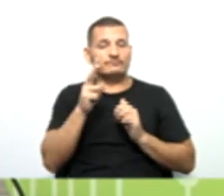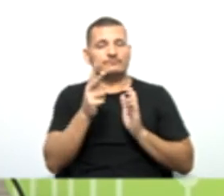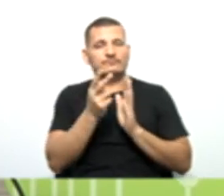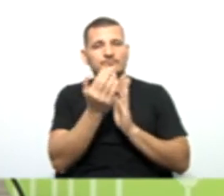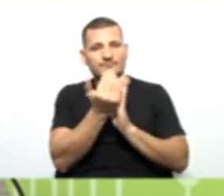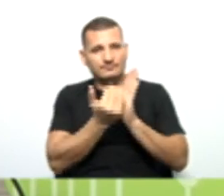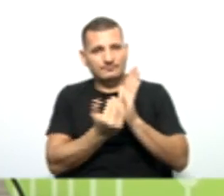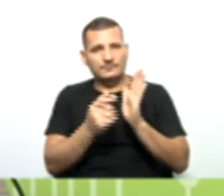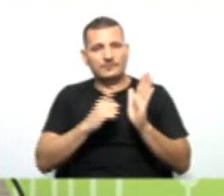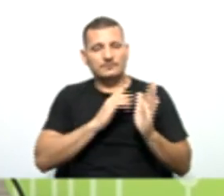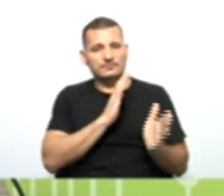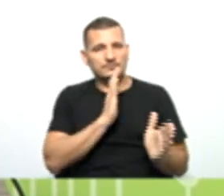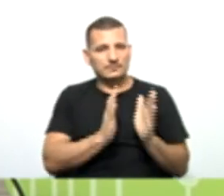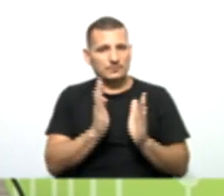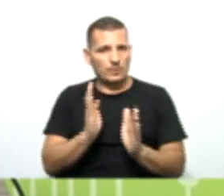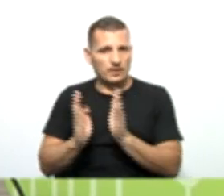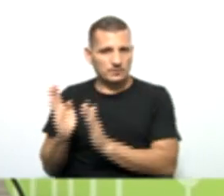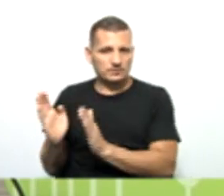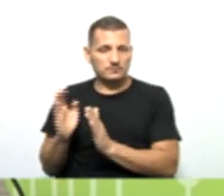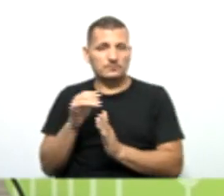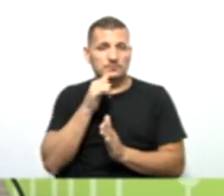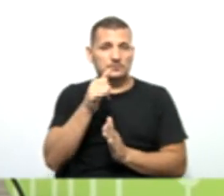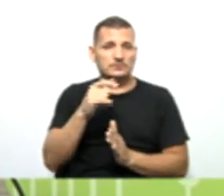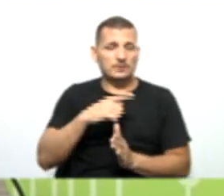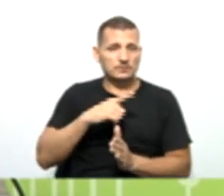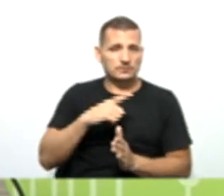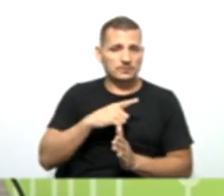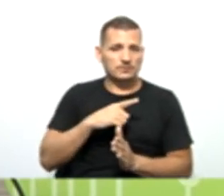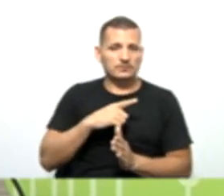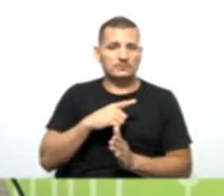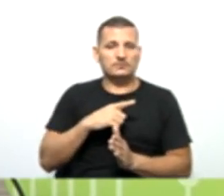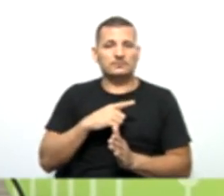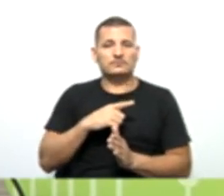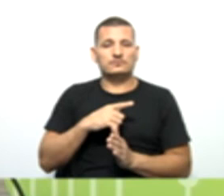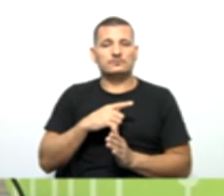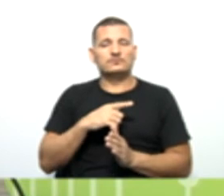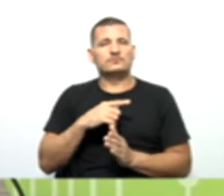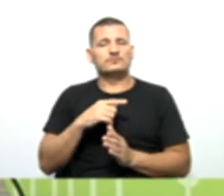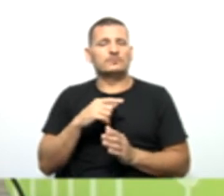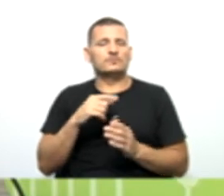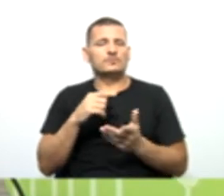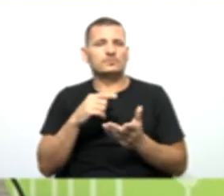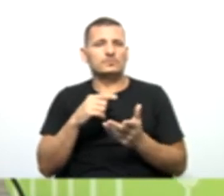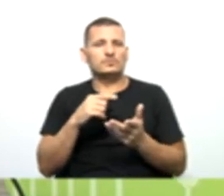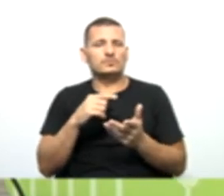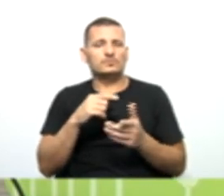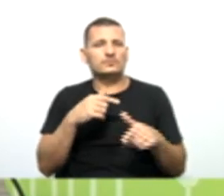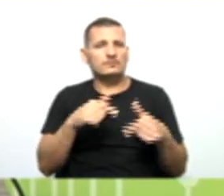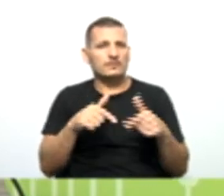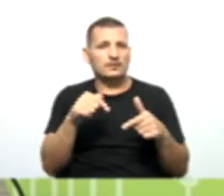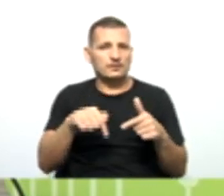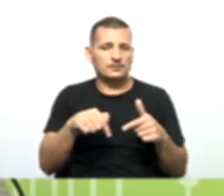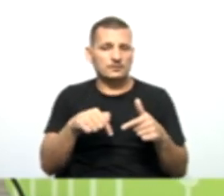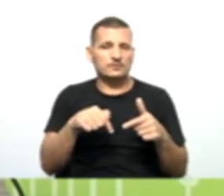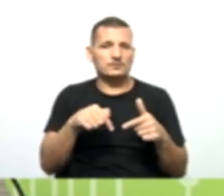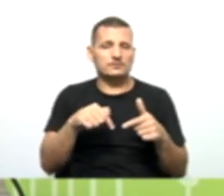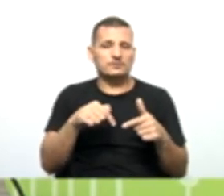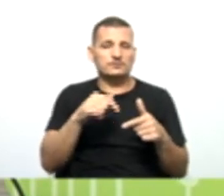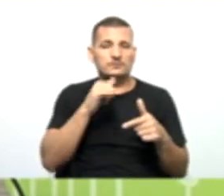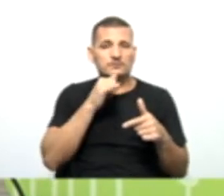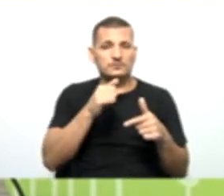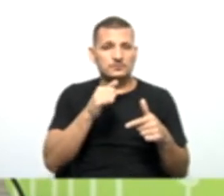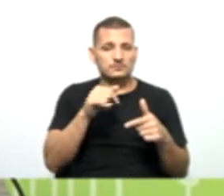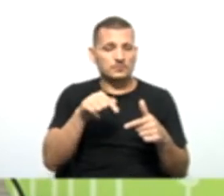sequência. Então, se eu tenho uma atividade aqui na frente, se ela não for executada, eu não consigo realizar uma